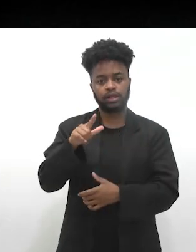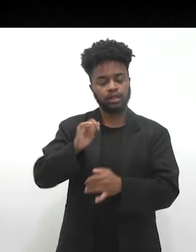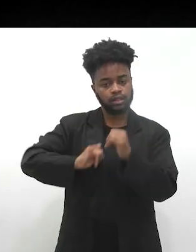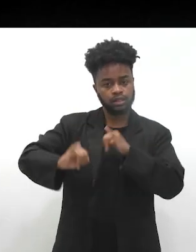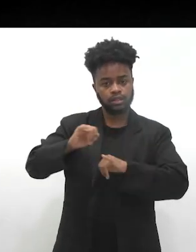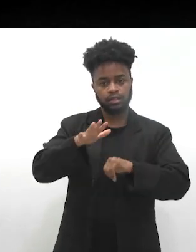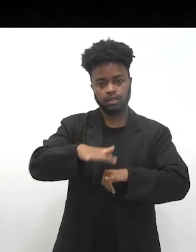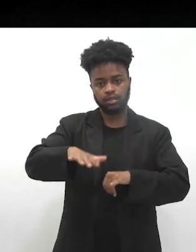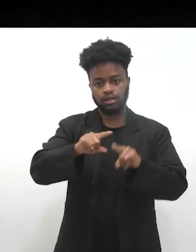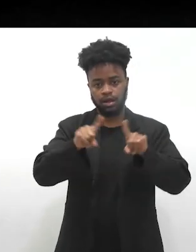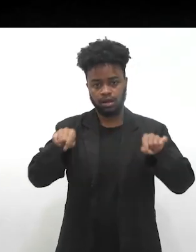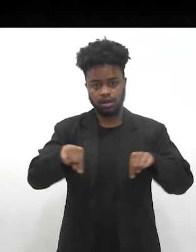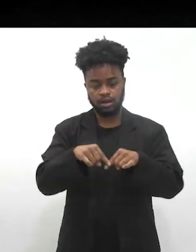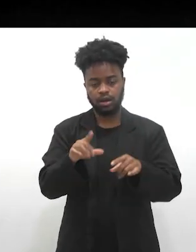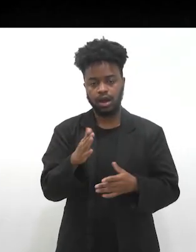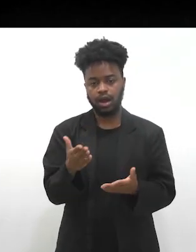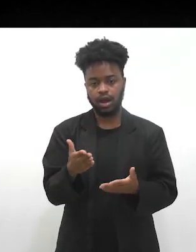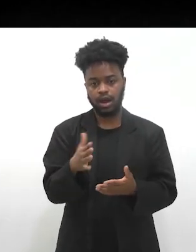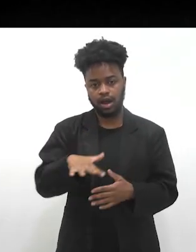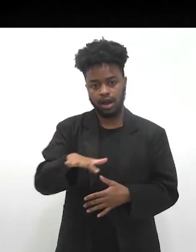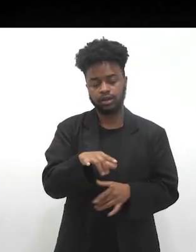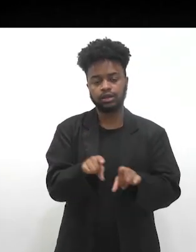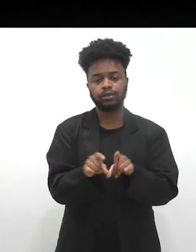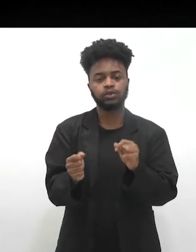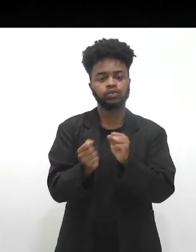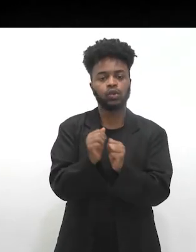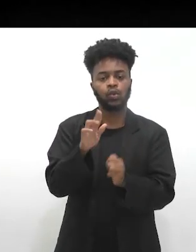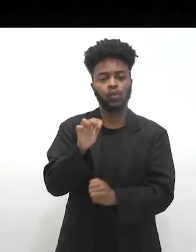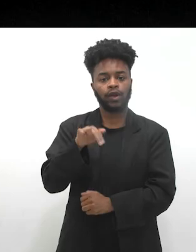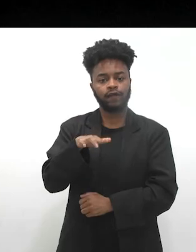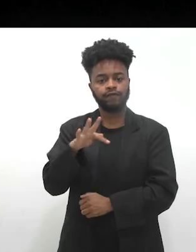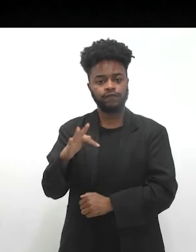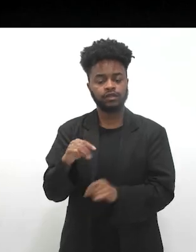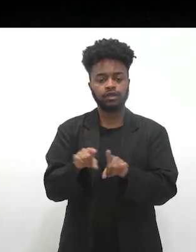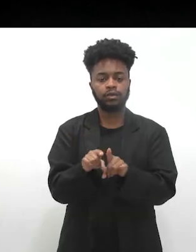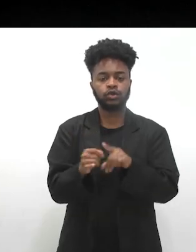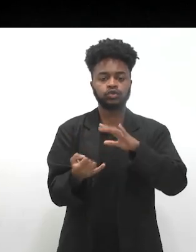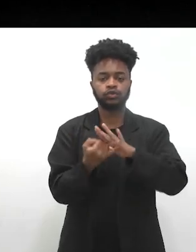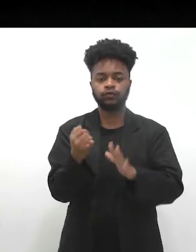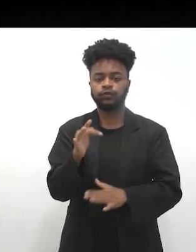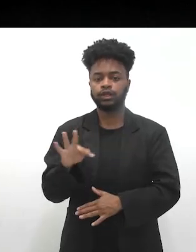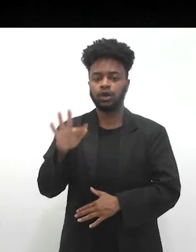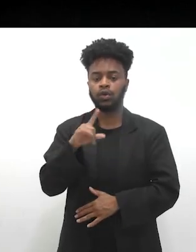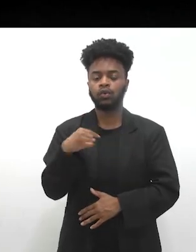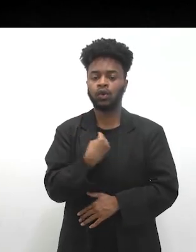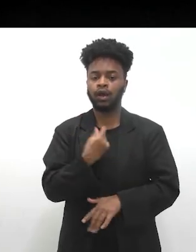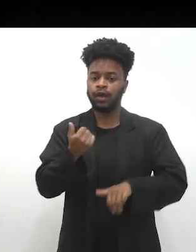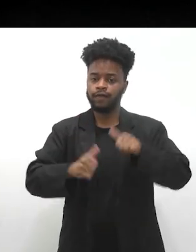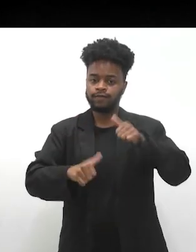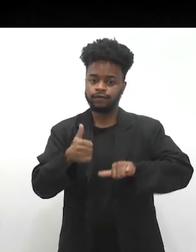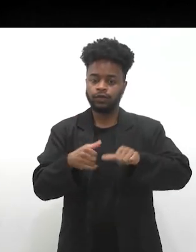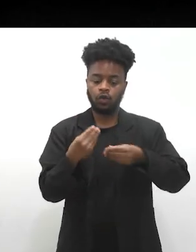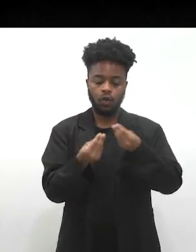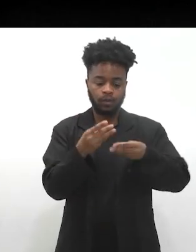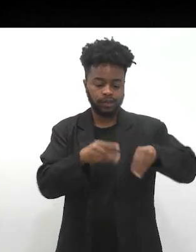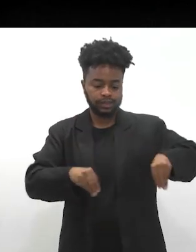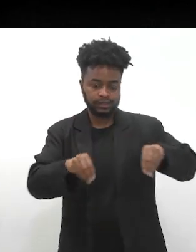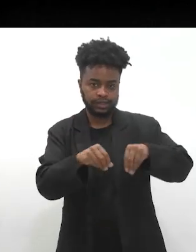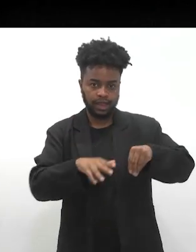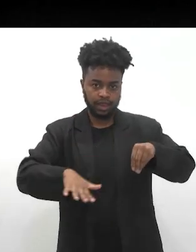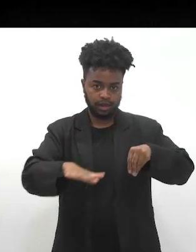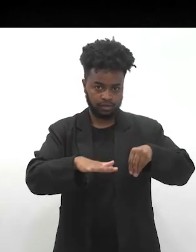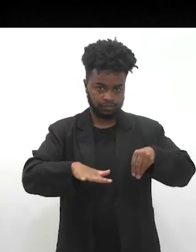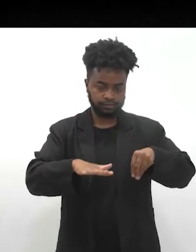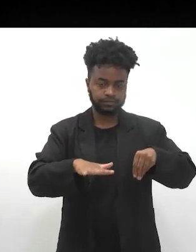junto com os alunos da UENF e do Instituto Federal, a gente fazia a análise dos solos